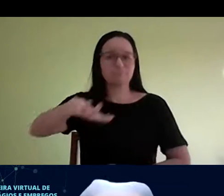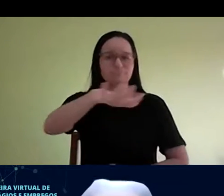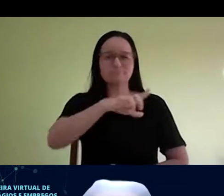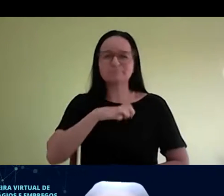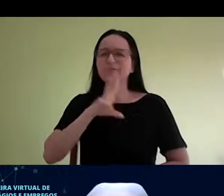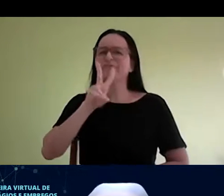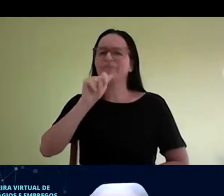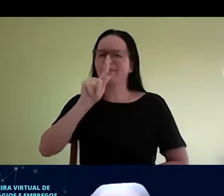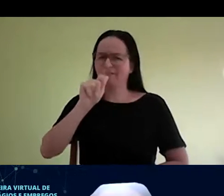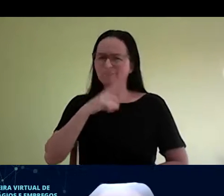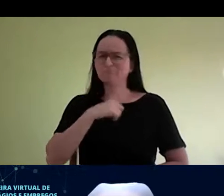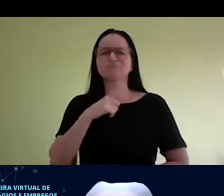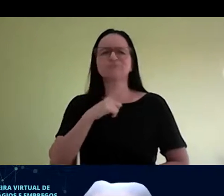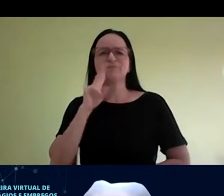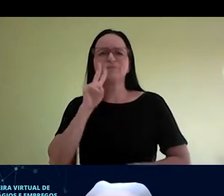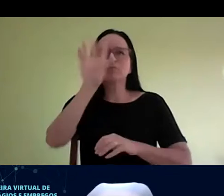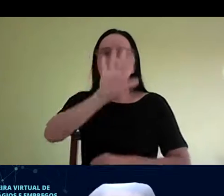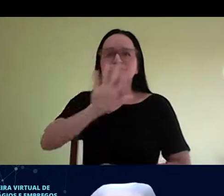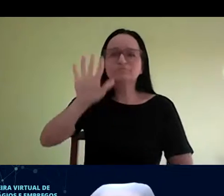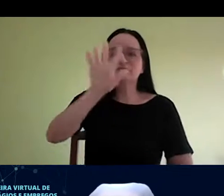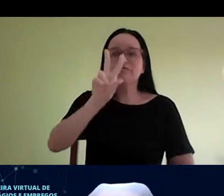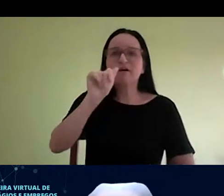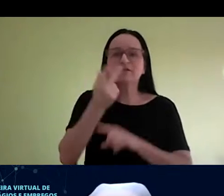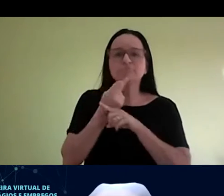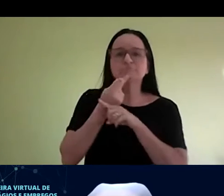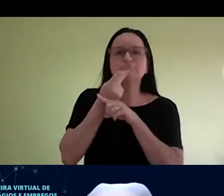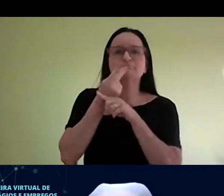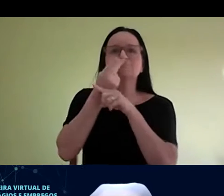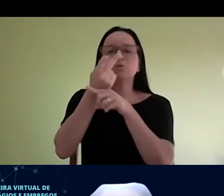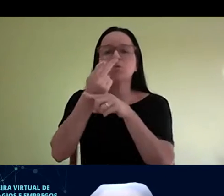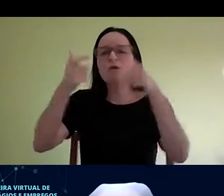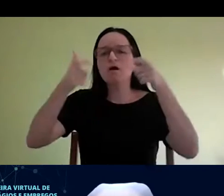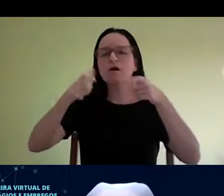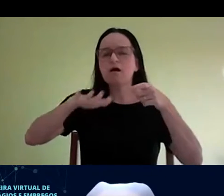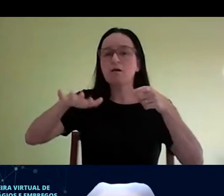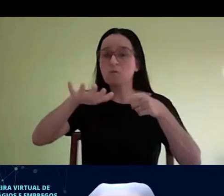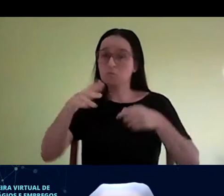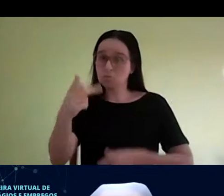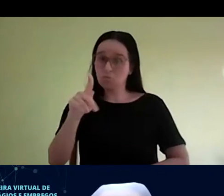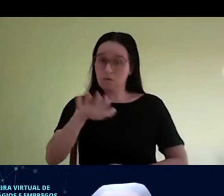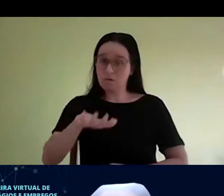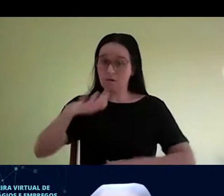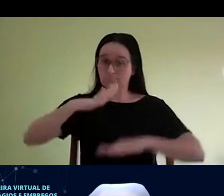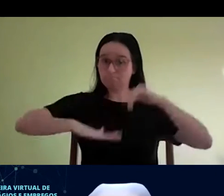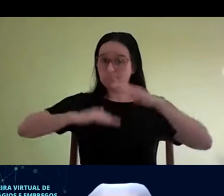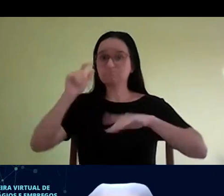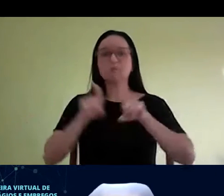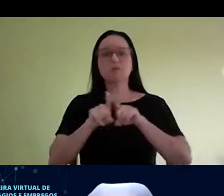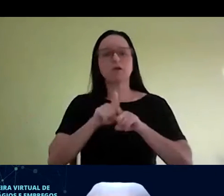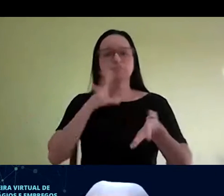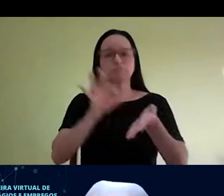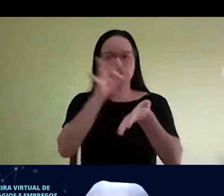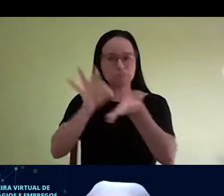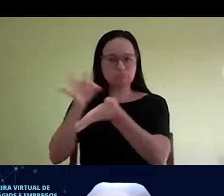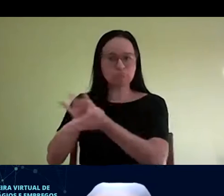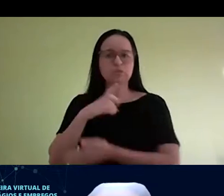Acesse o painel de vagas, filtre as vagas lá por região, por área de atuação, se candidatem. A gente tem mais de